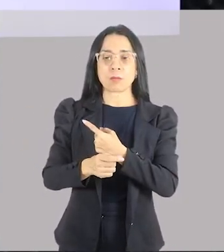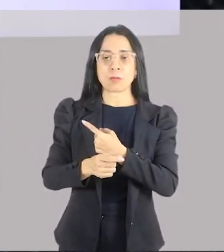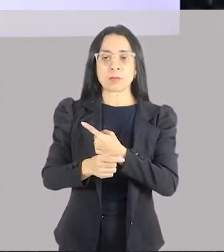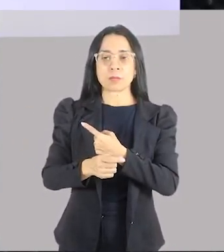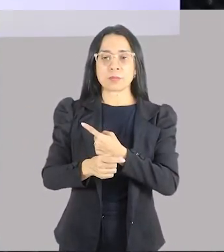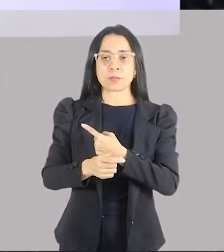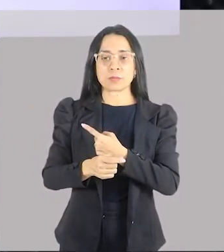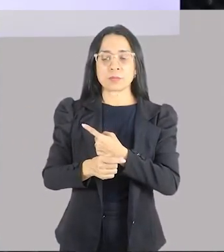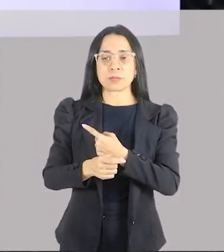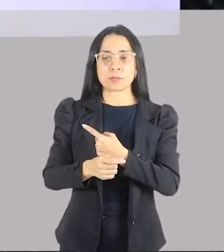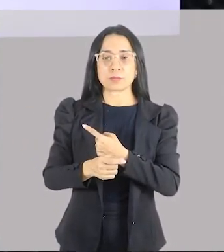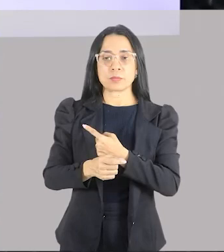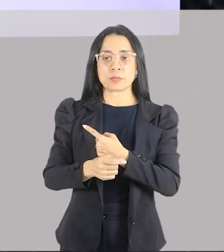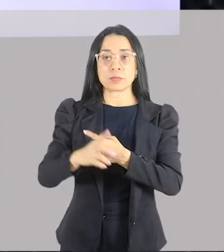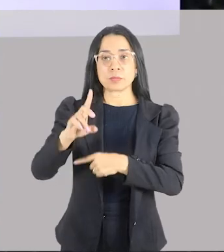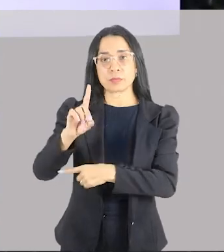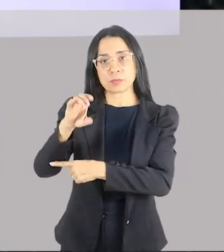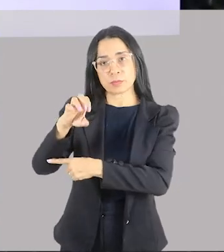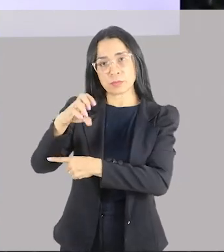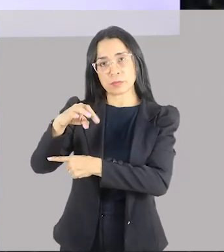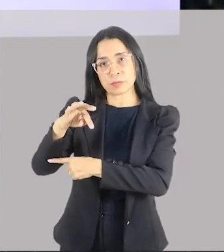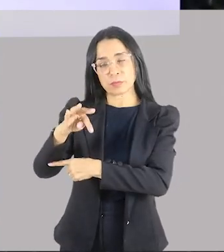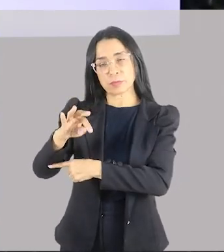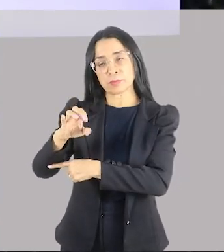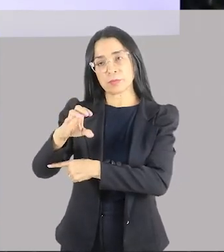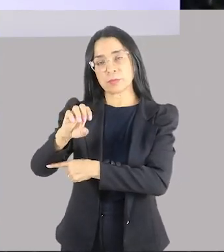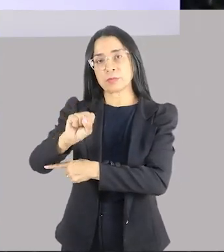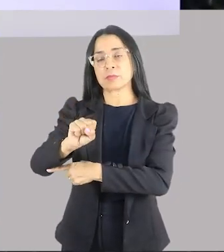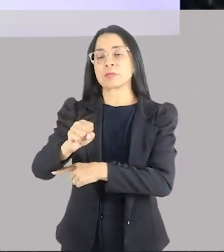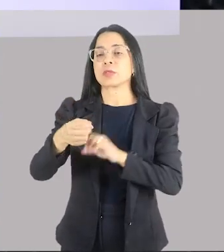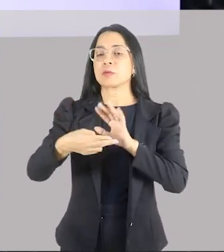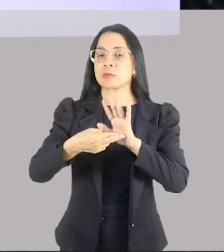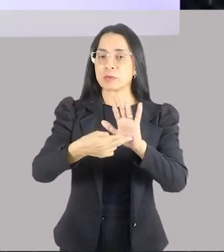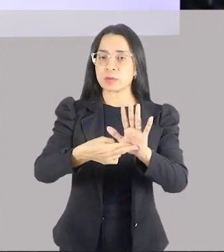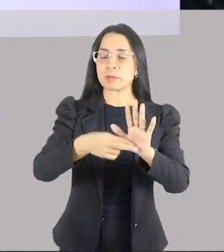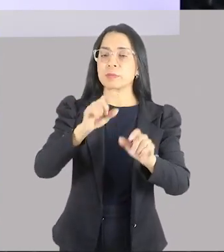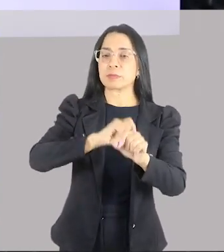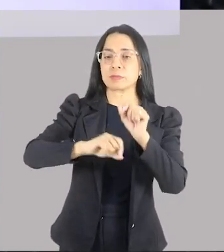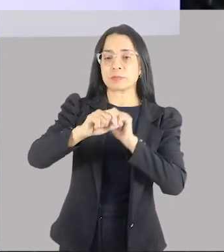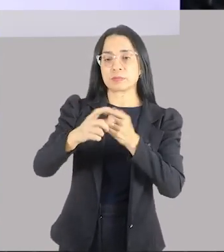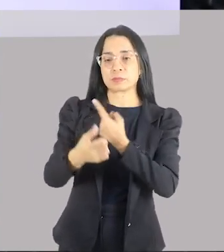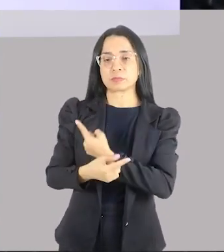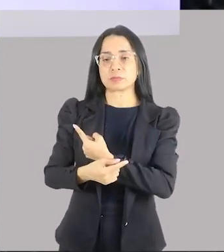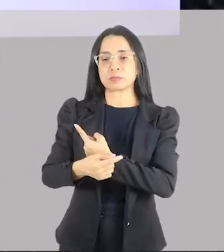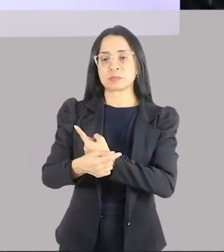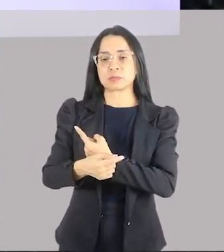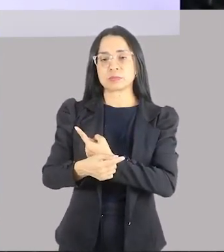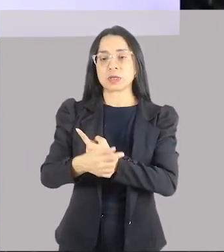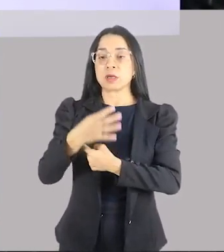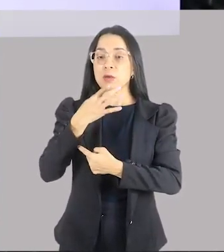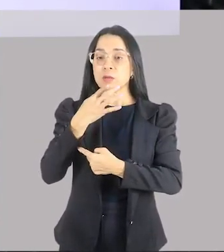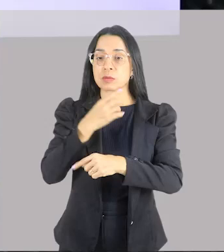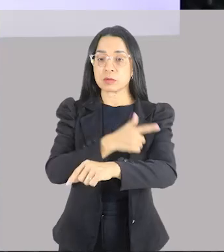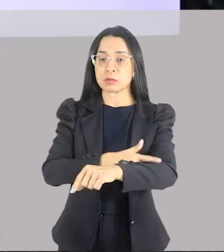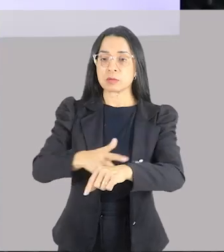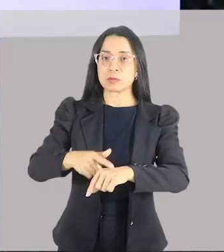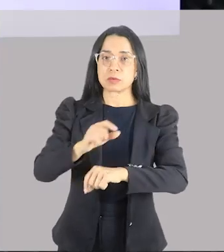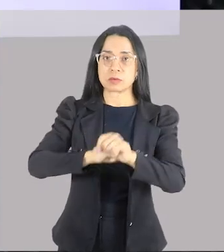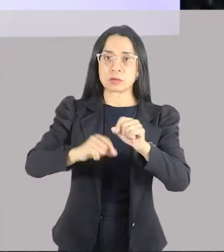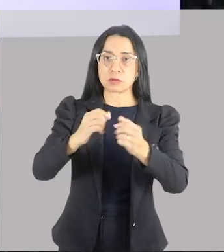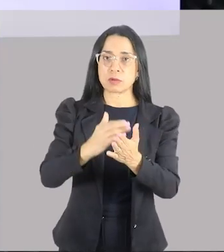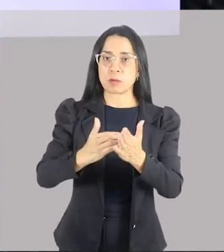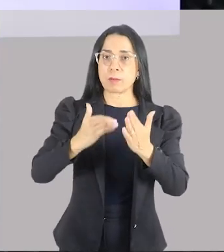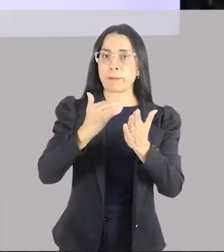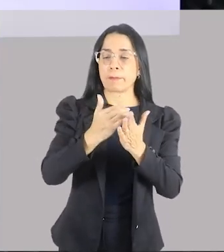vocês? Descartes é um representante da epistemologia, mas aqui no texto ele reconhece que a moralidade é até maior, mas ele não